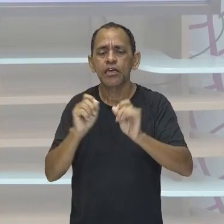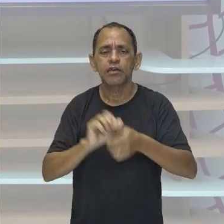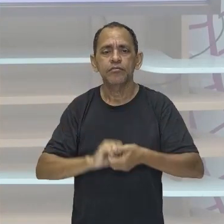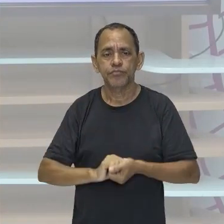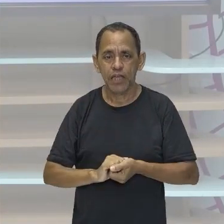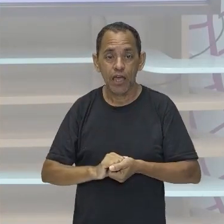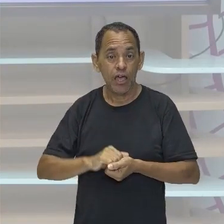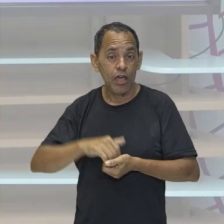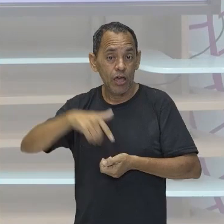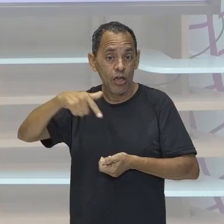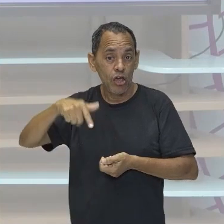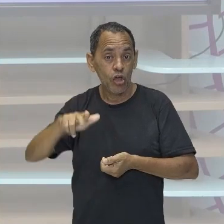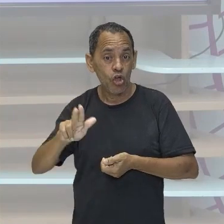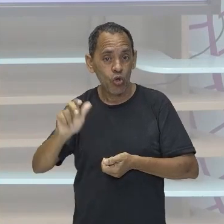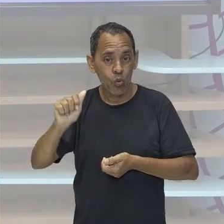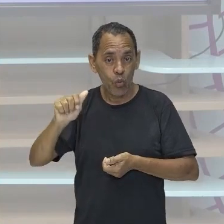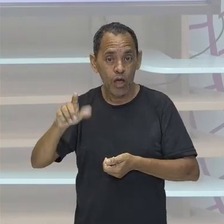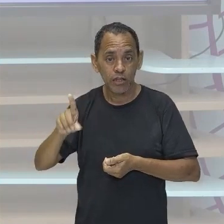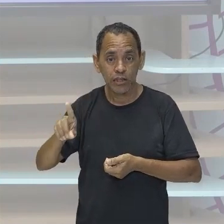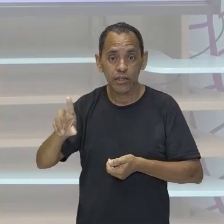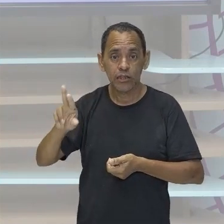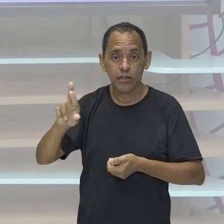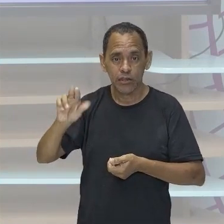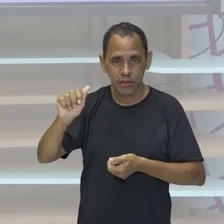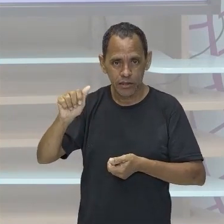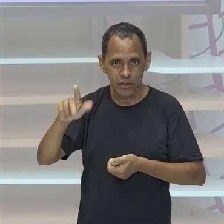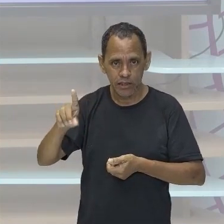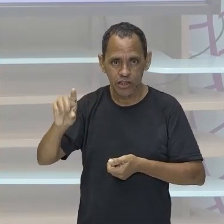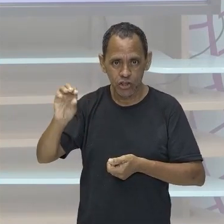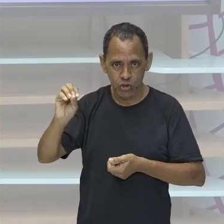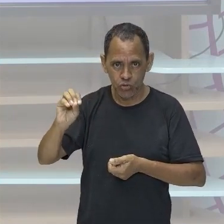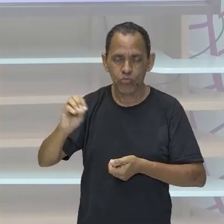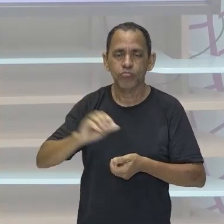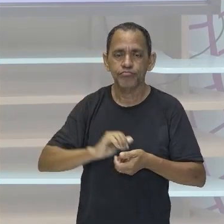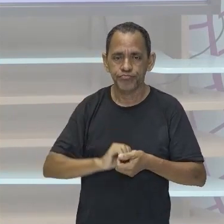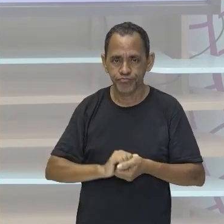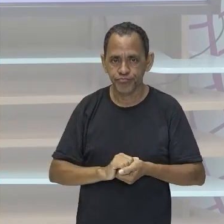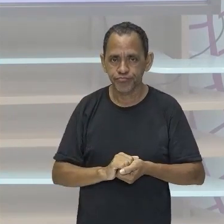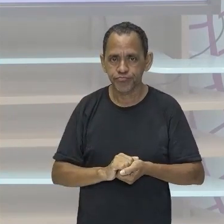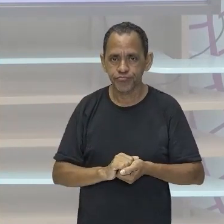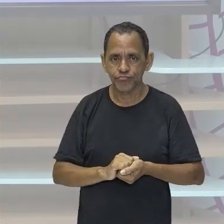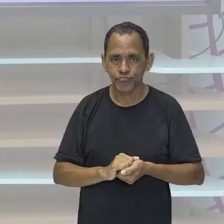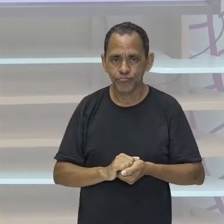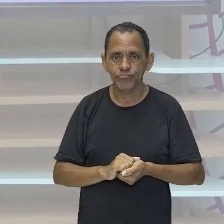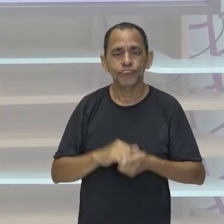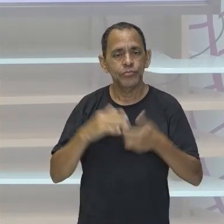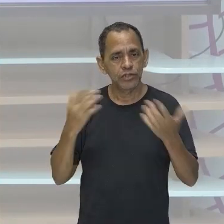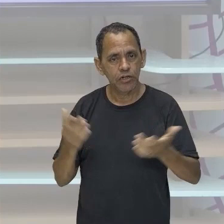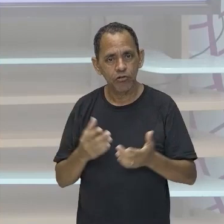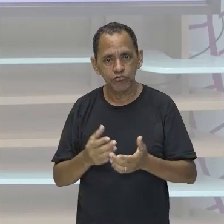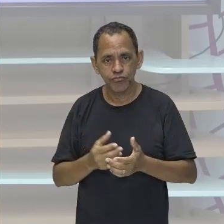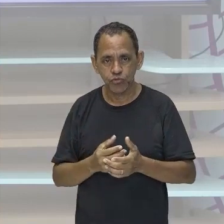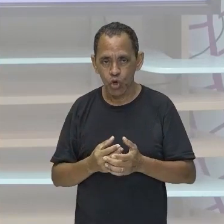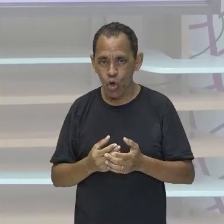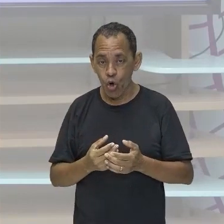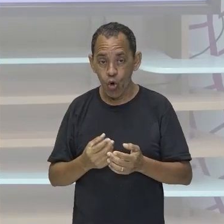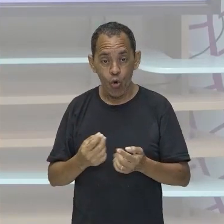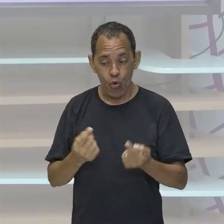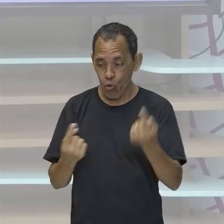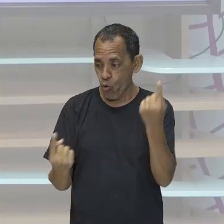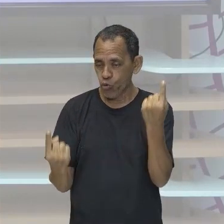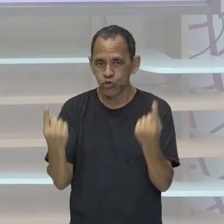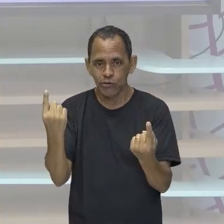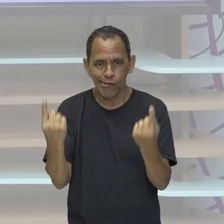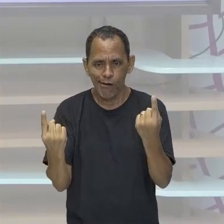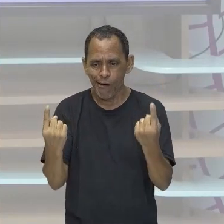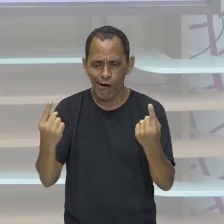outro tipo de quadrilátero, mas, no caso do retângulo, os lados opostos é que são iguais.